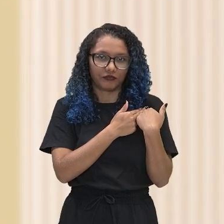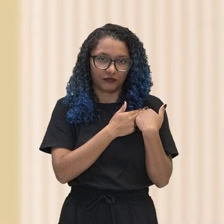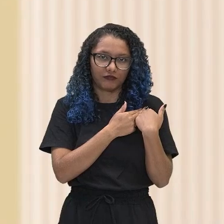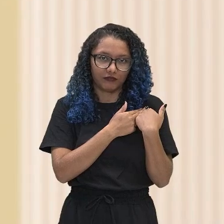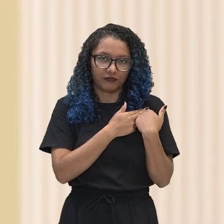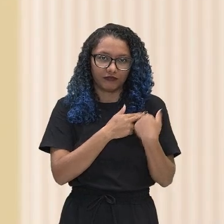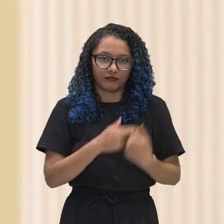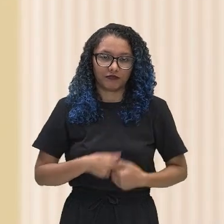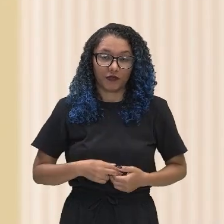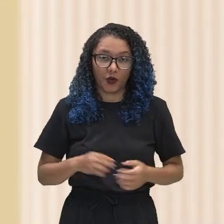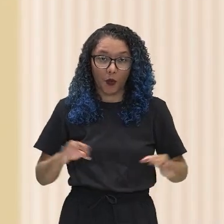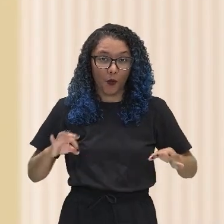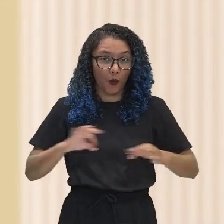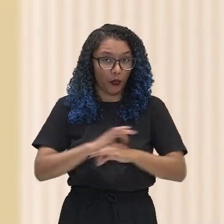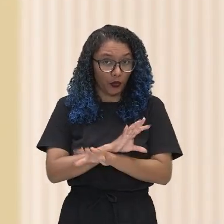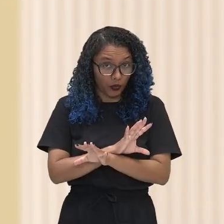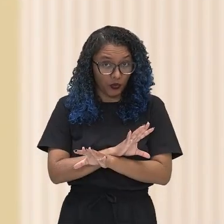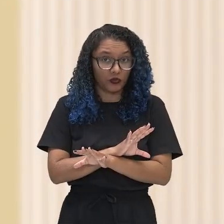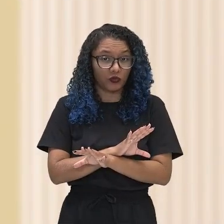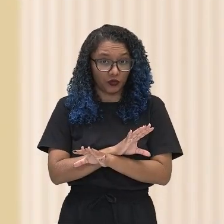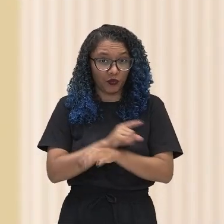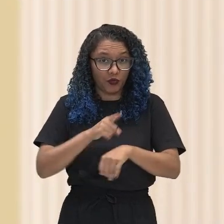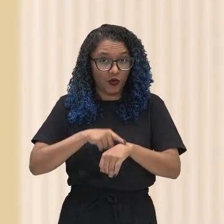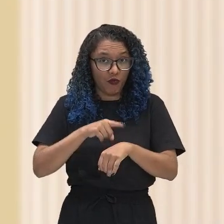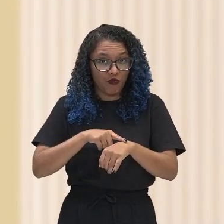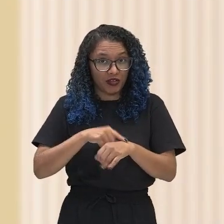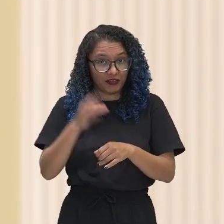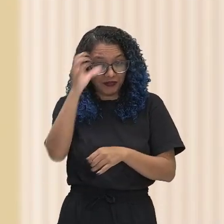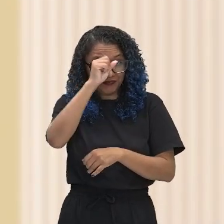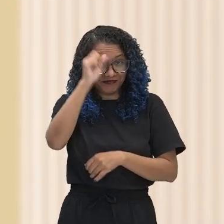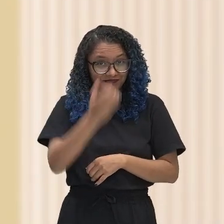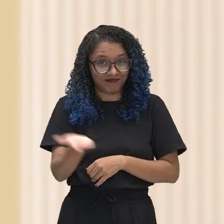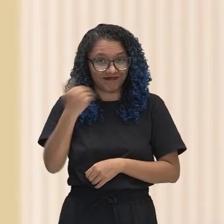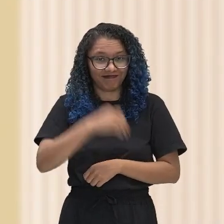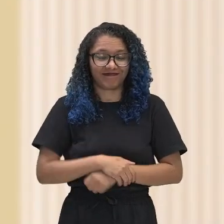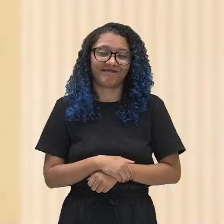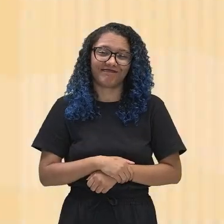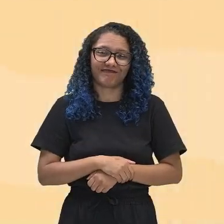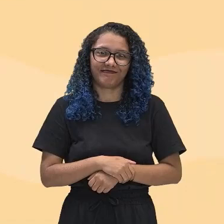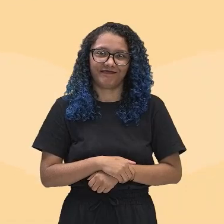para mais um momento de muita introspecção? Então vamos lá!